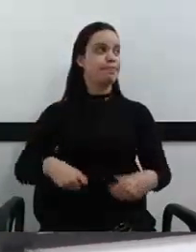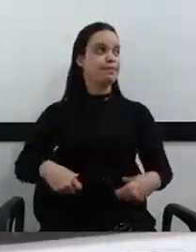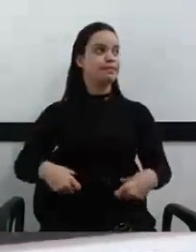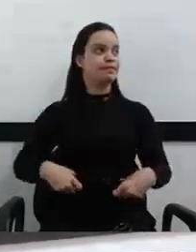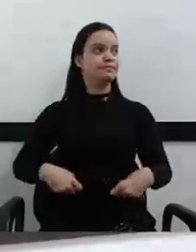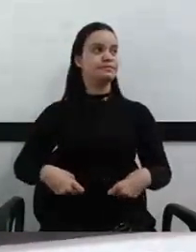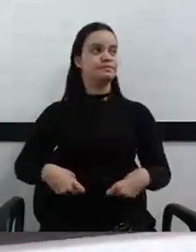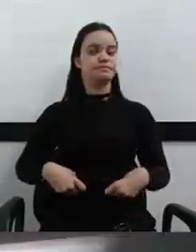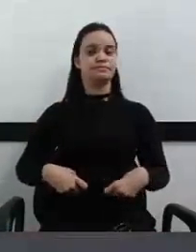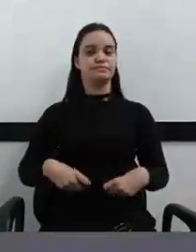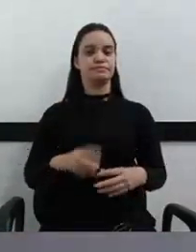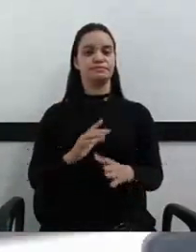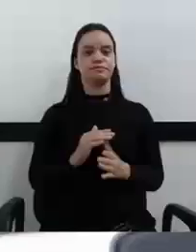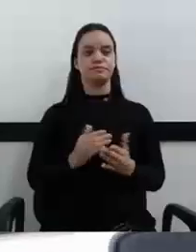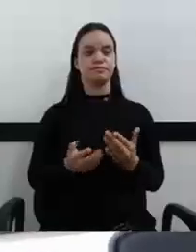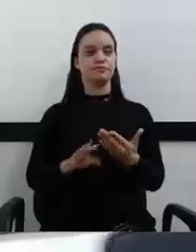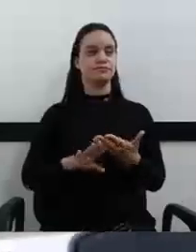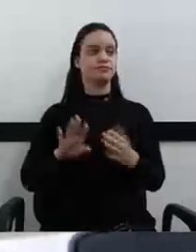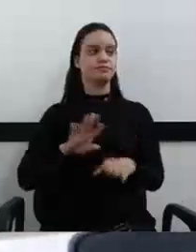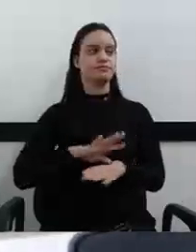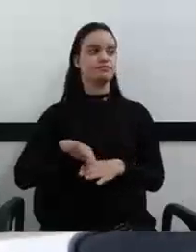um aditamento